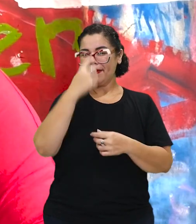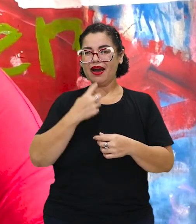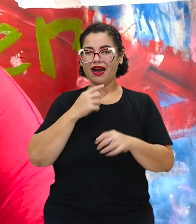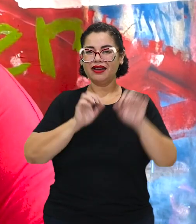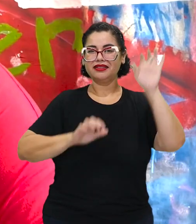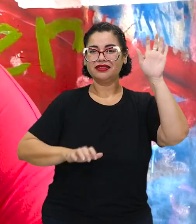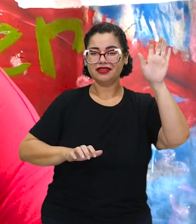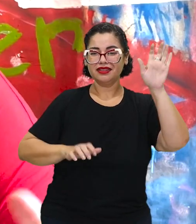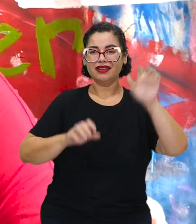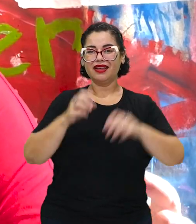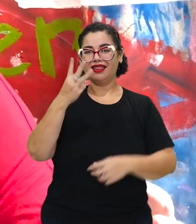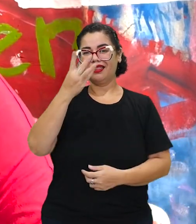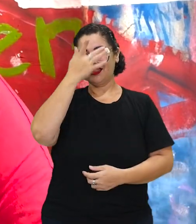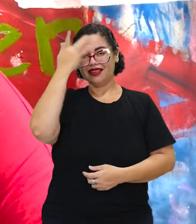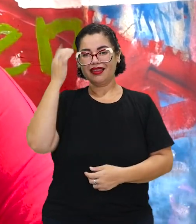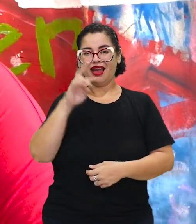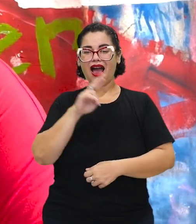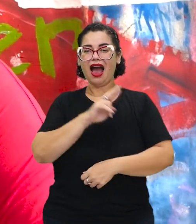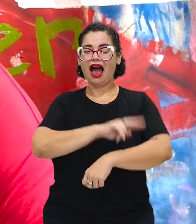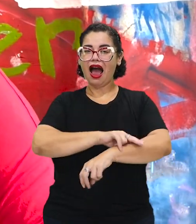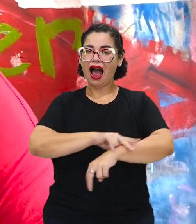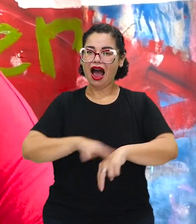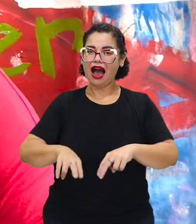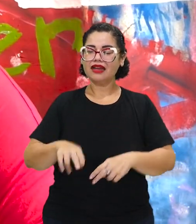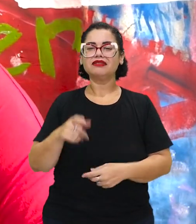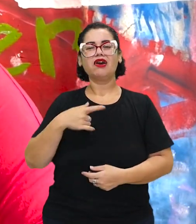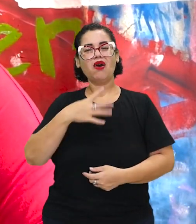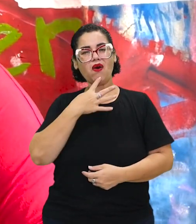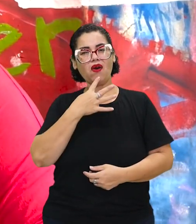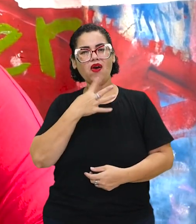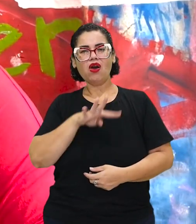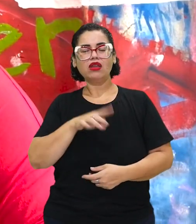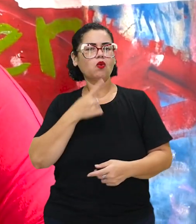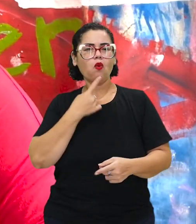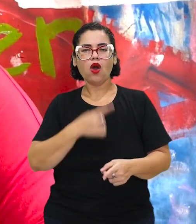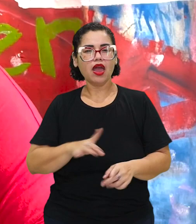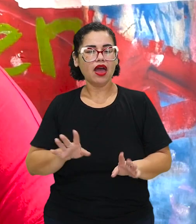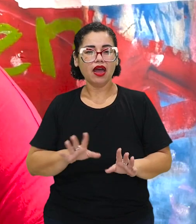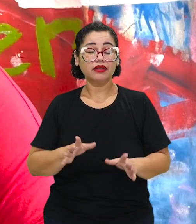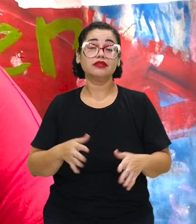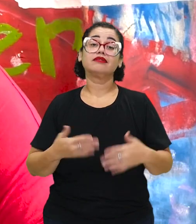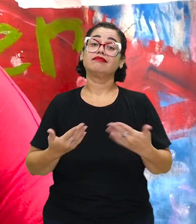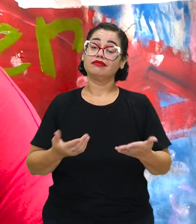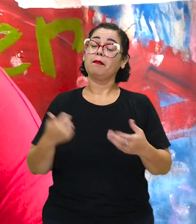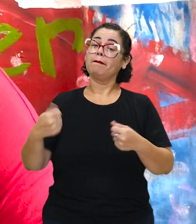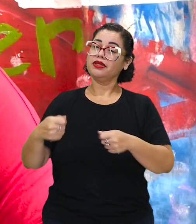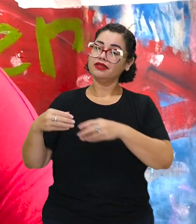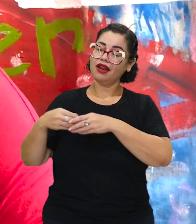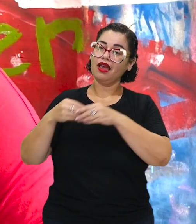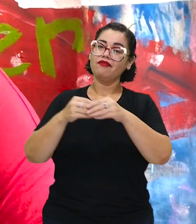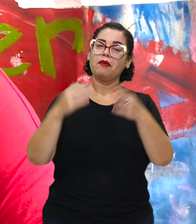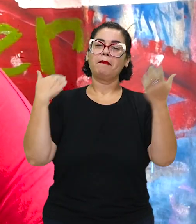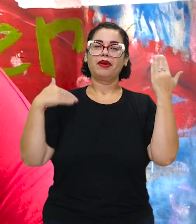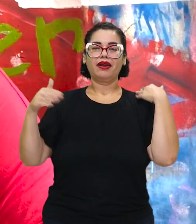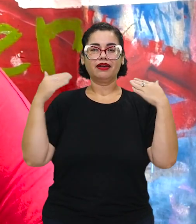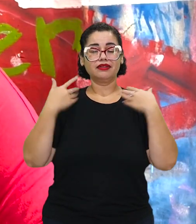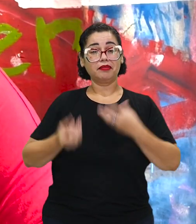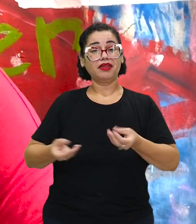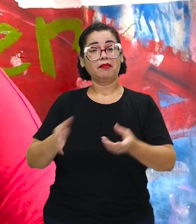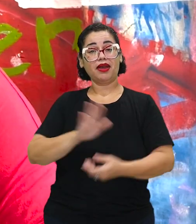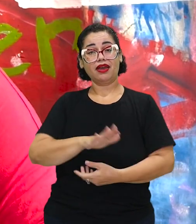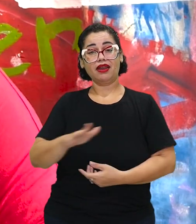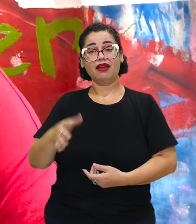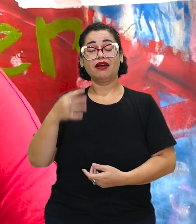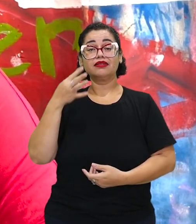aquela escultura que tem lá das três raças, eles não conhecem. Então, são passeios que